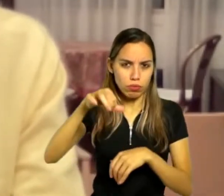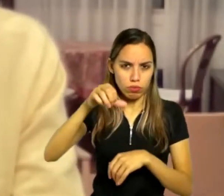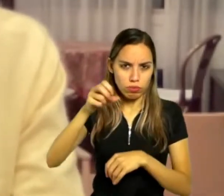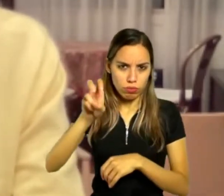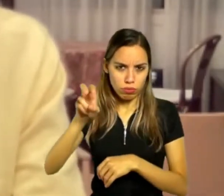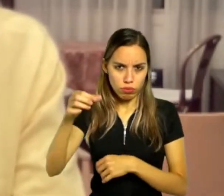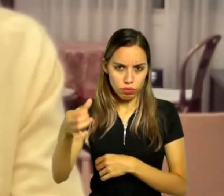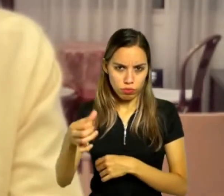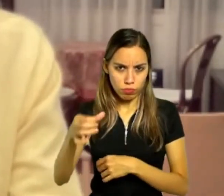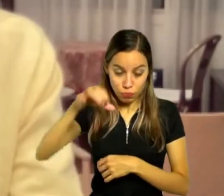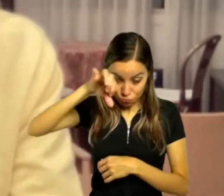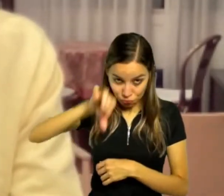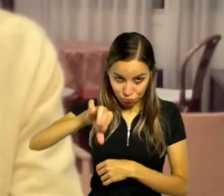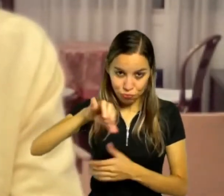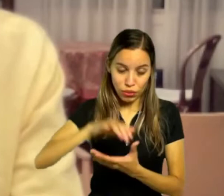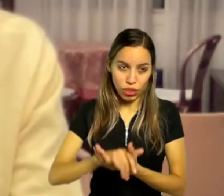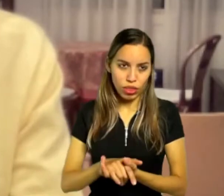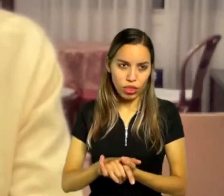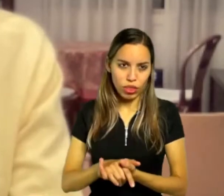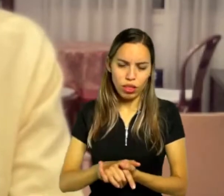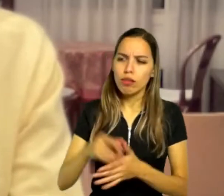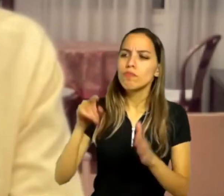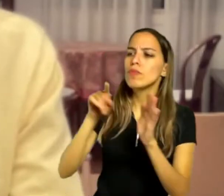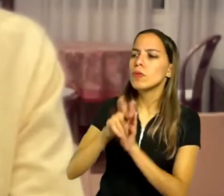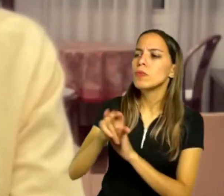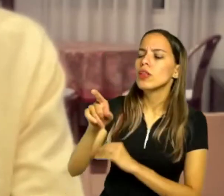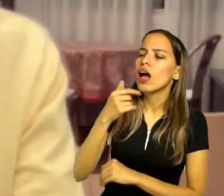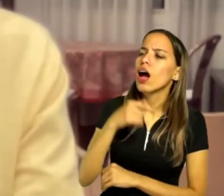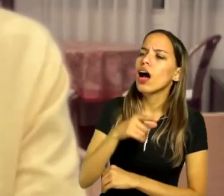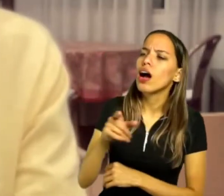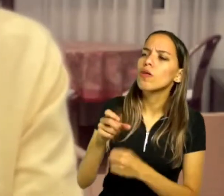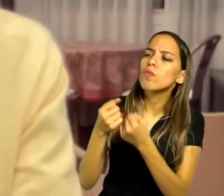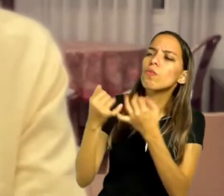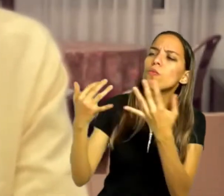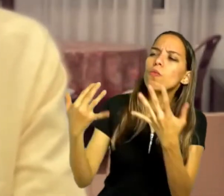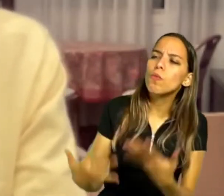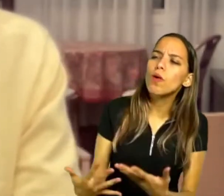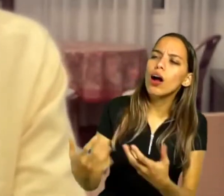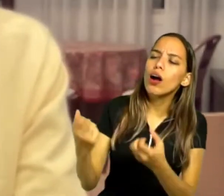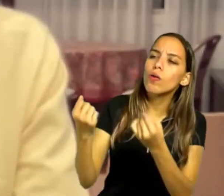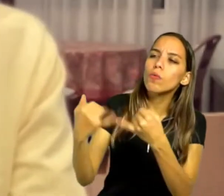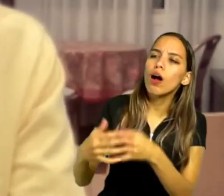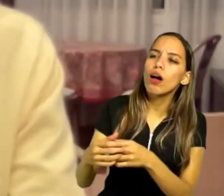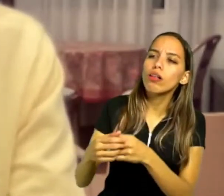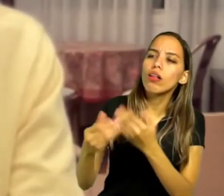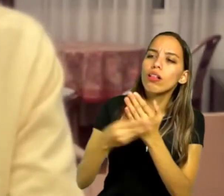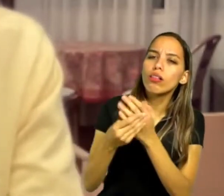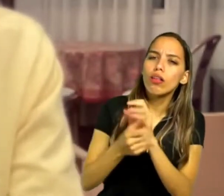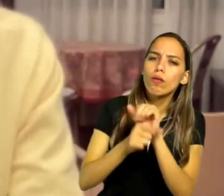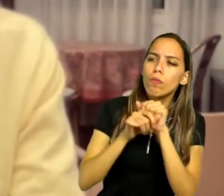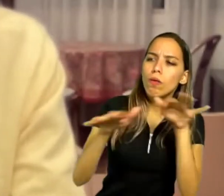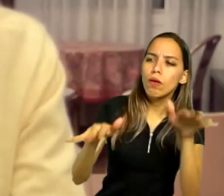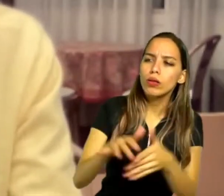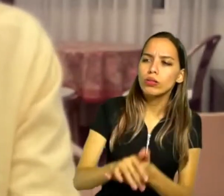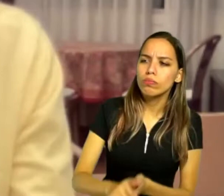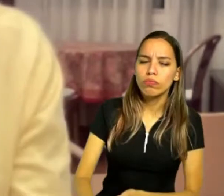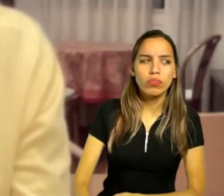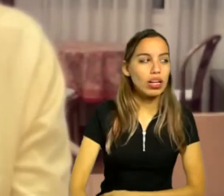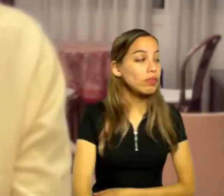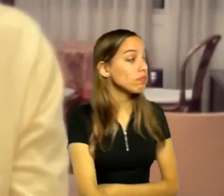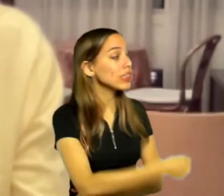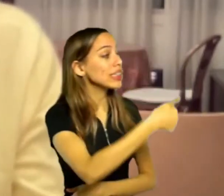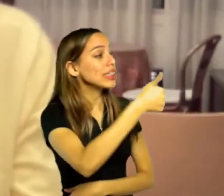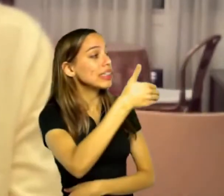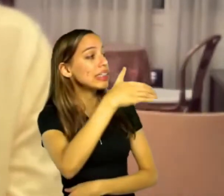falei, quantos exemplares você vai fazer? Ele falou, nós vamos fazer 10.000 exemplares. Eu falei, não faça isso. As edições